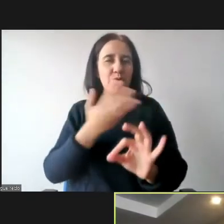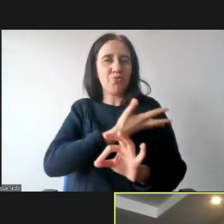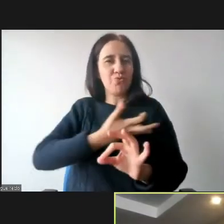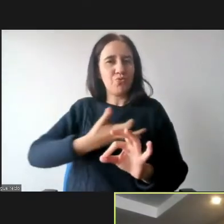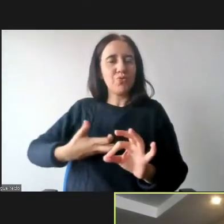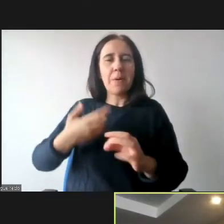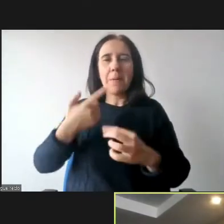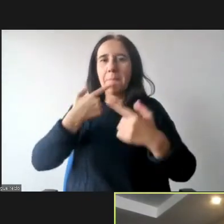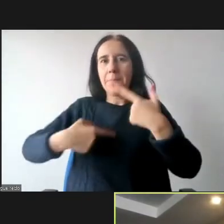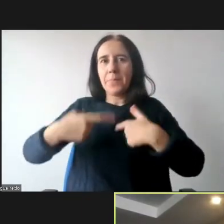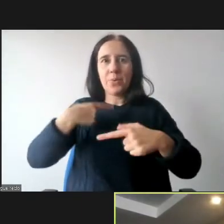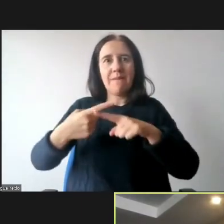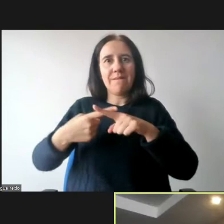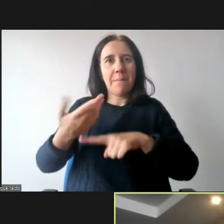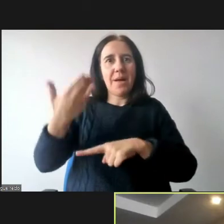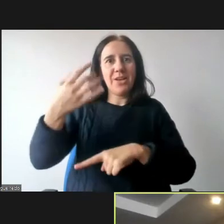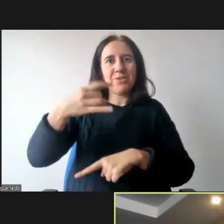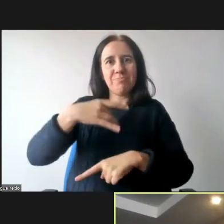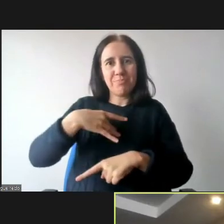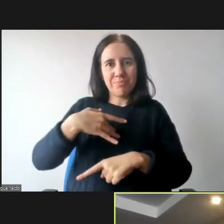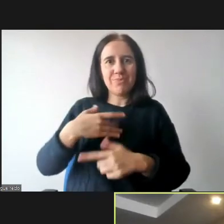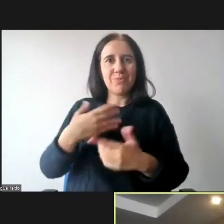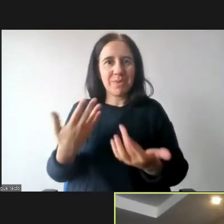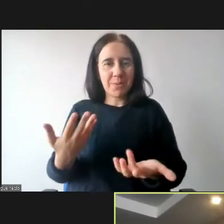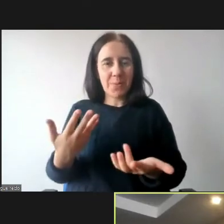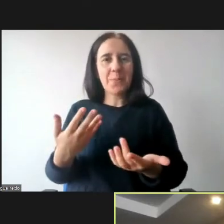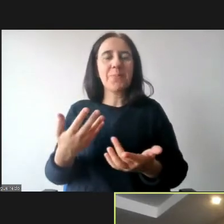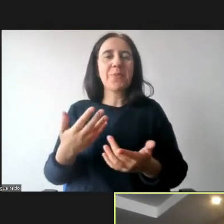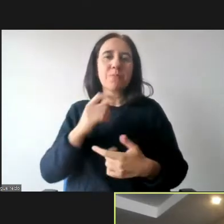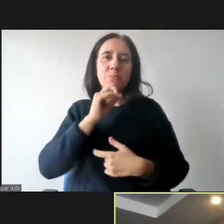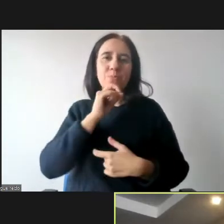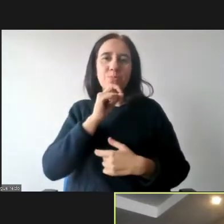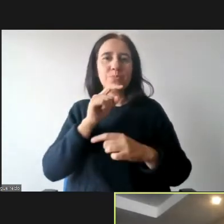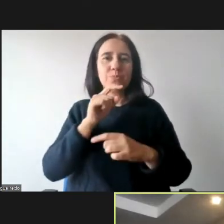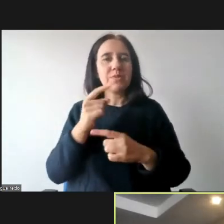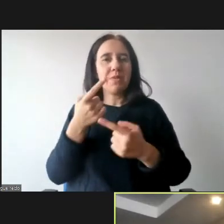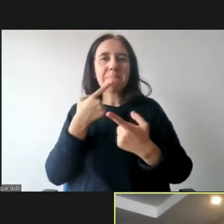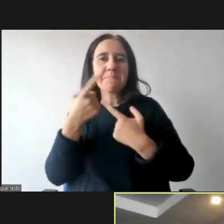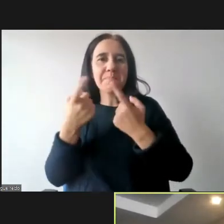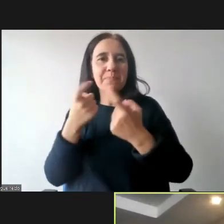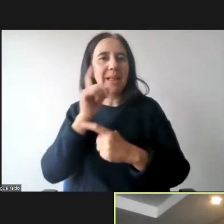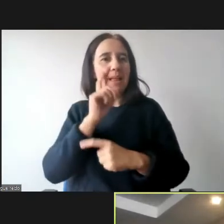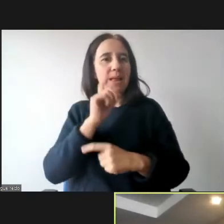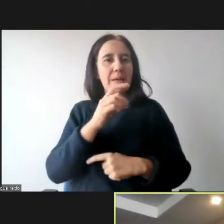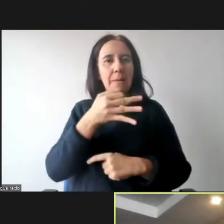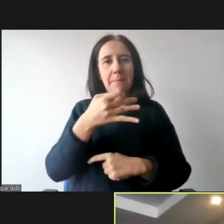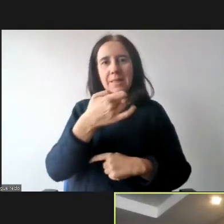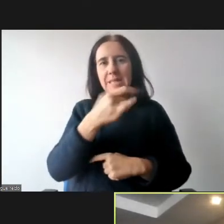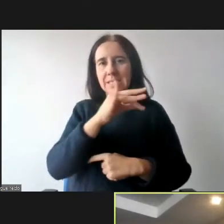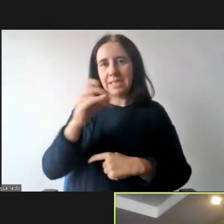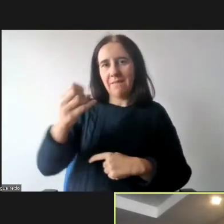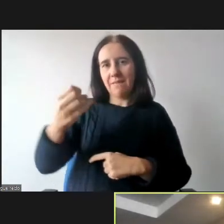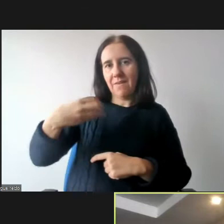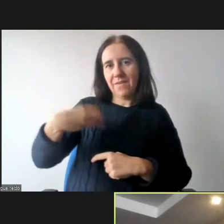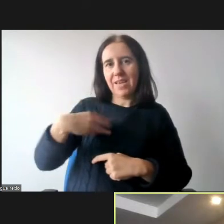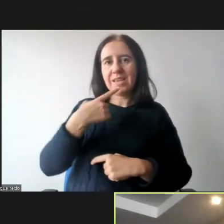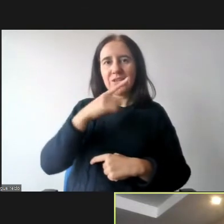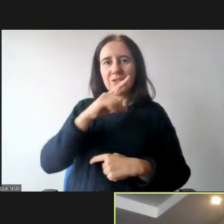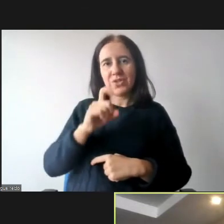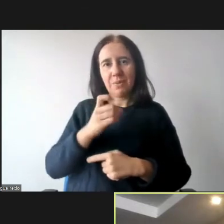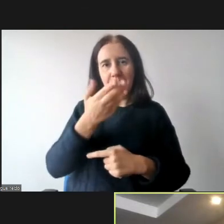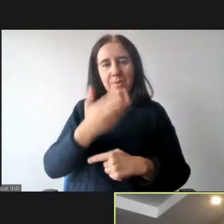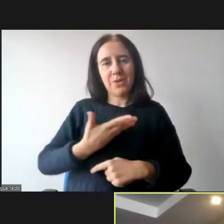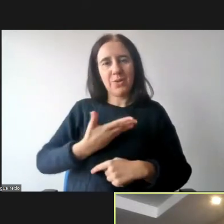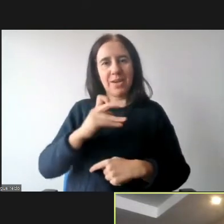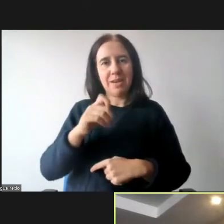mais perguntas interessantes para fazer do que eu e poderá colocá-las, e a Patrícia far-me-á chegar a essas questões para colocar à doutora